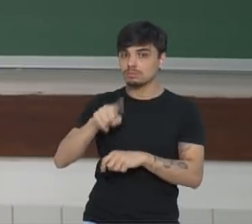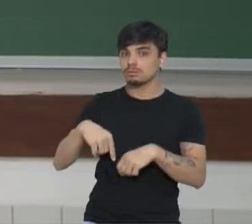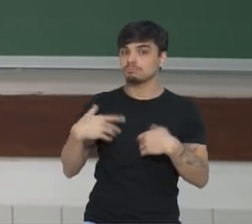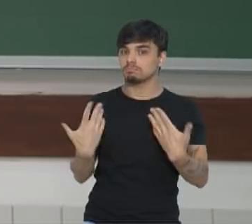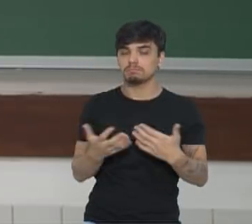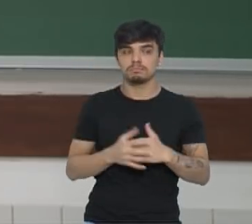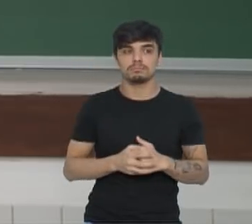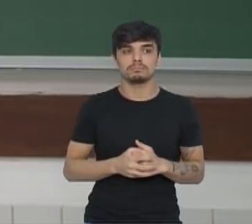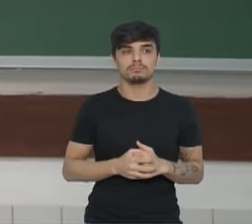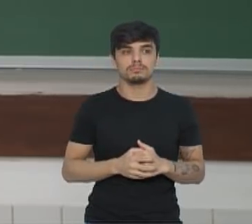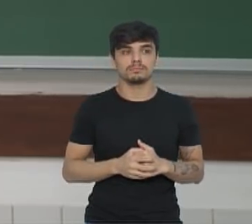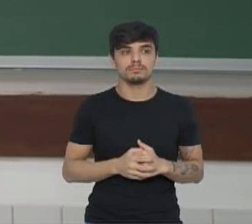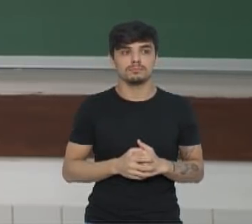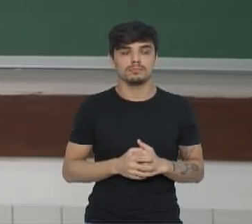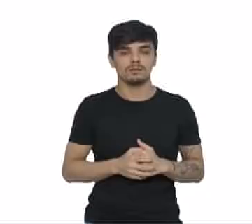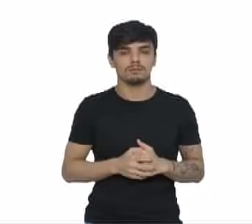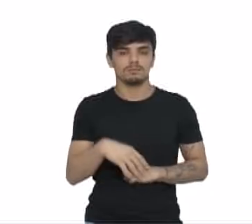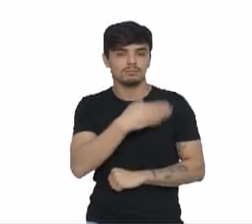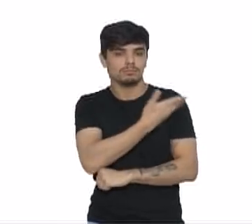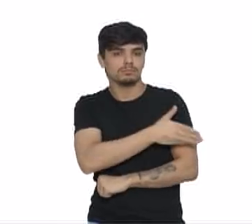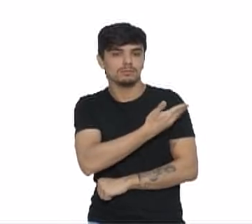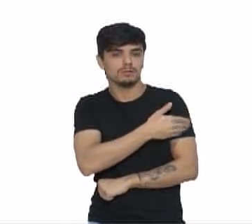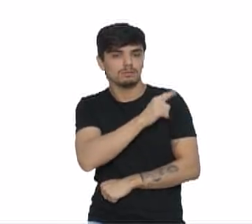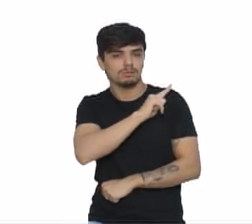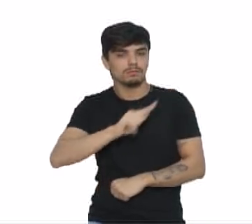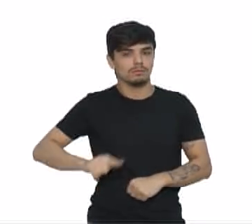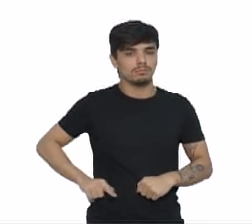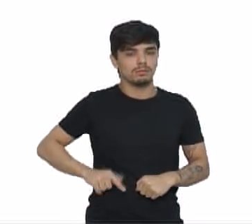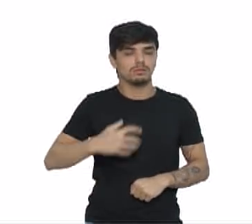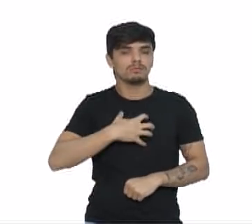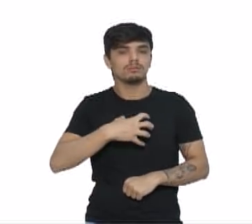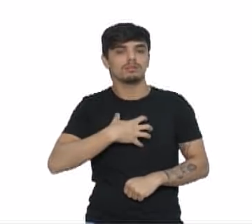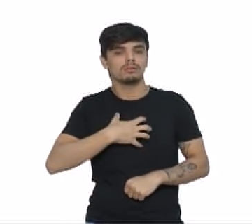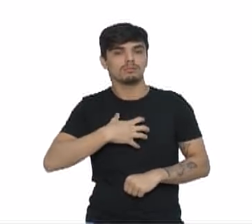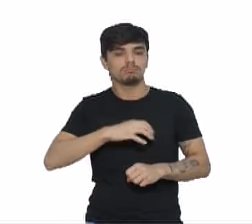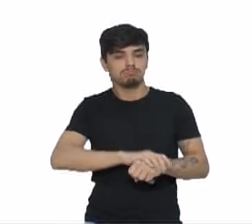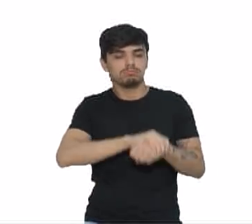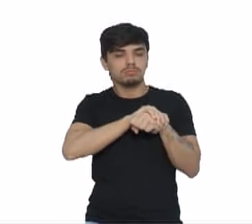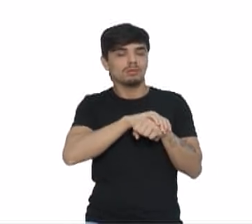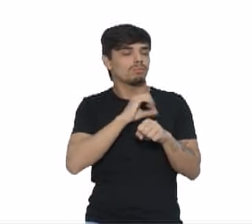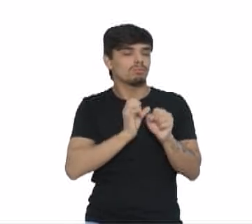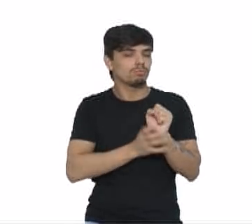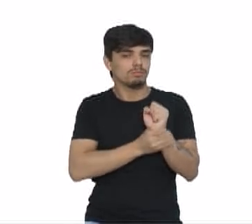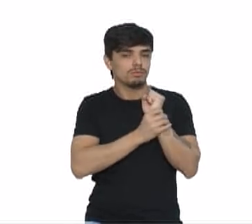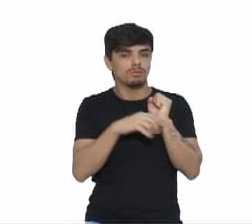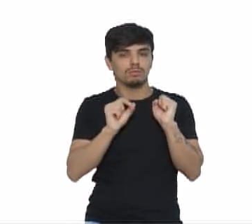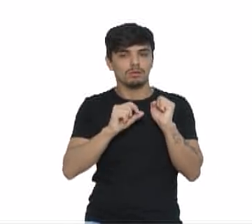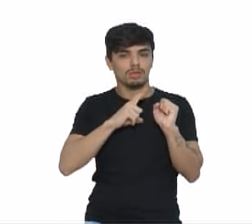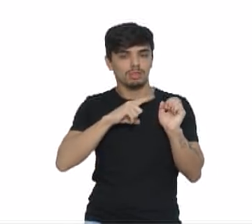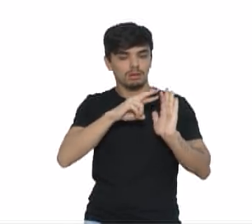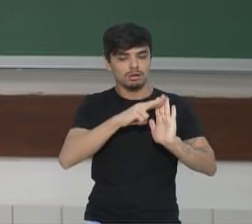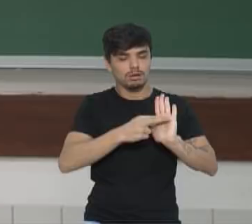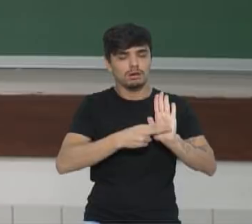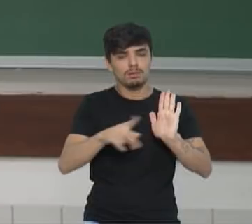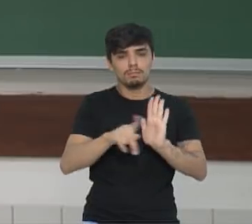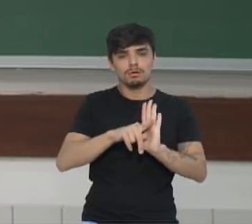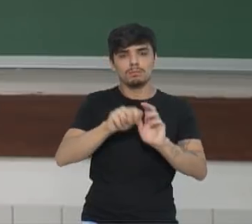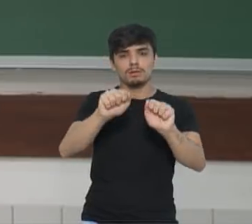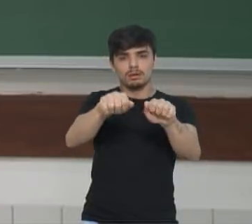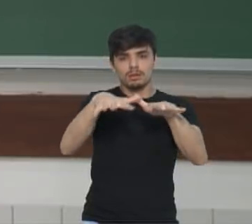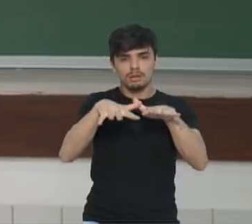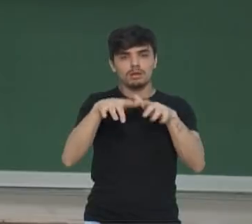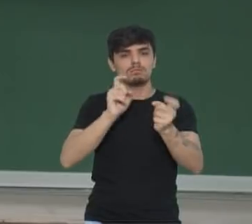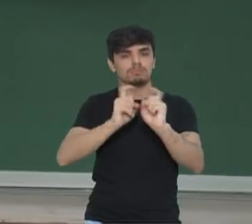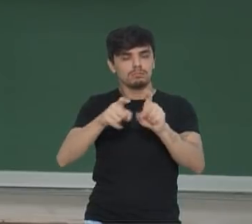Mas não. Acostumado em governar de maneira absolutista, ele vai receber aquelas regras da Assembleia, ele vai